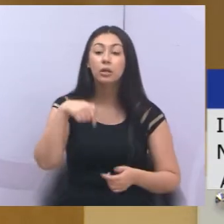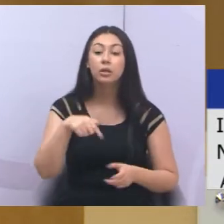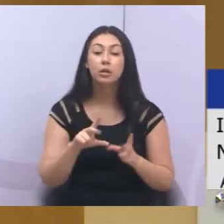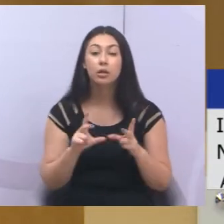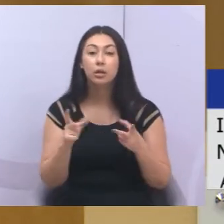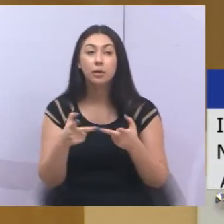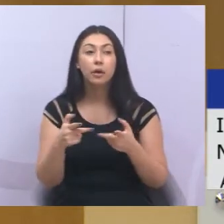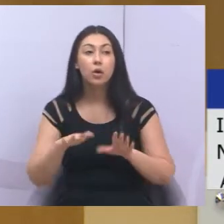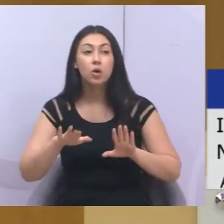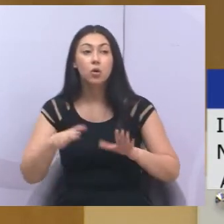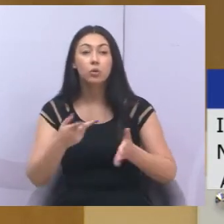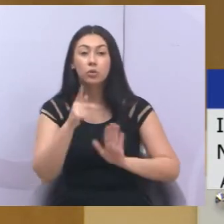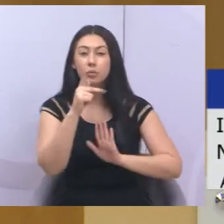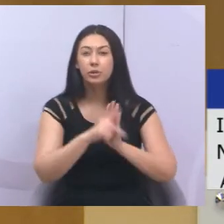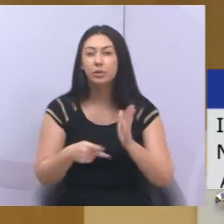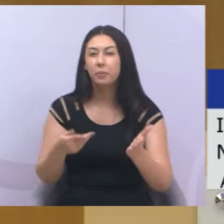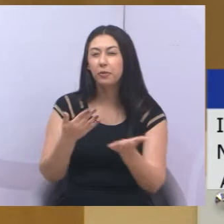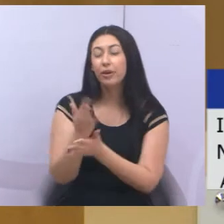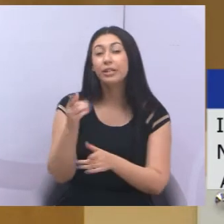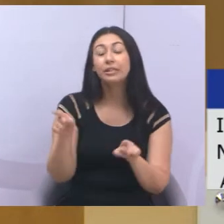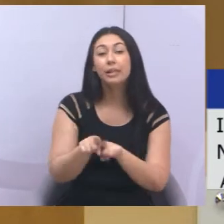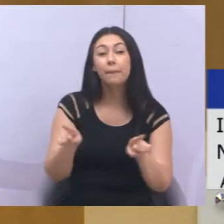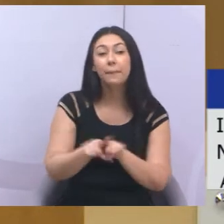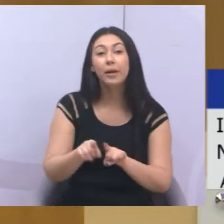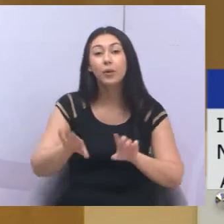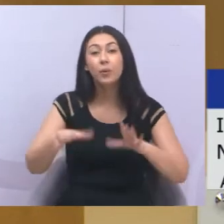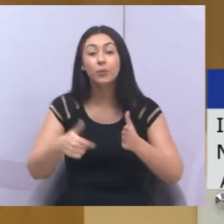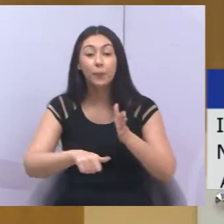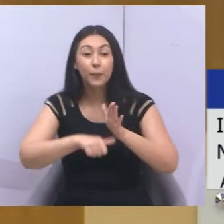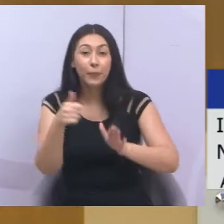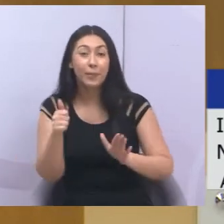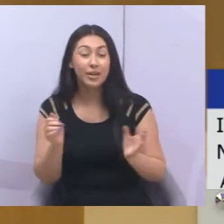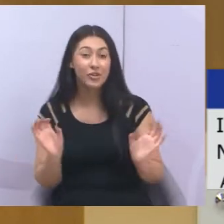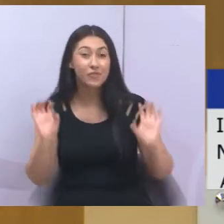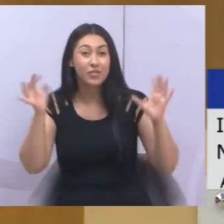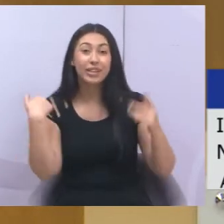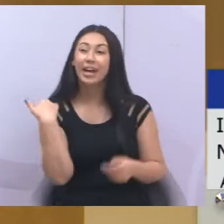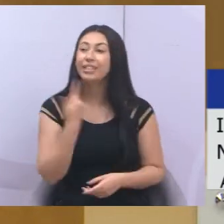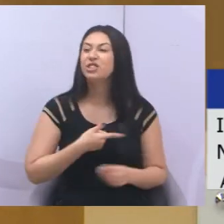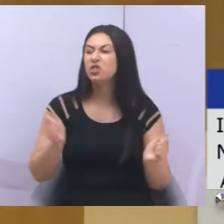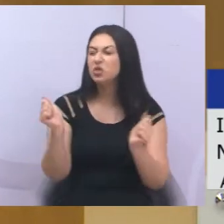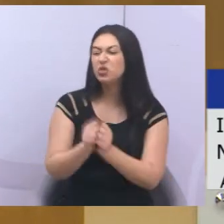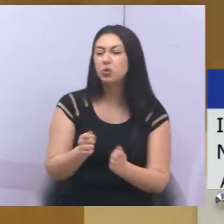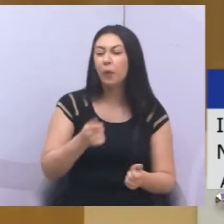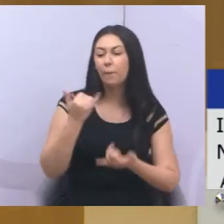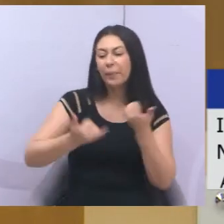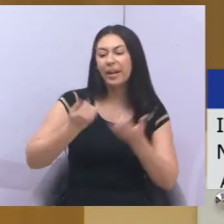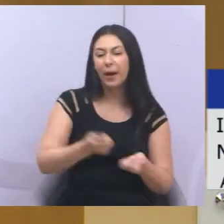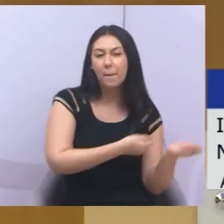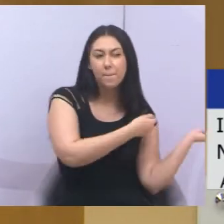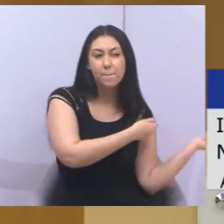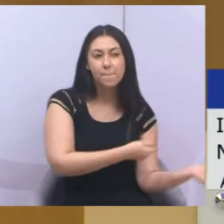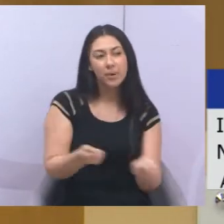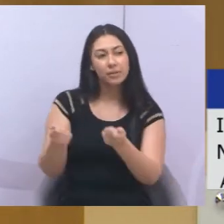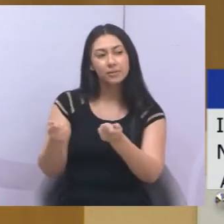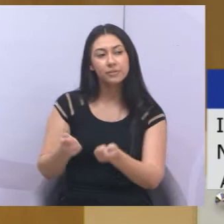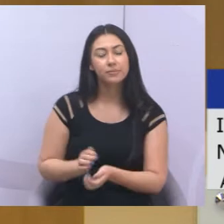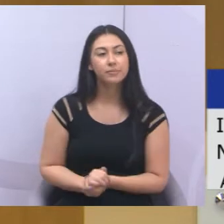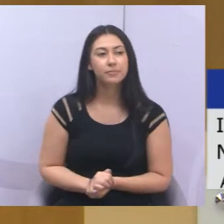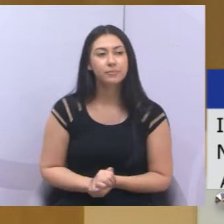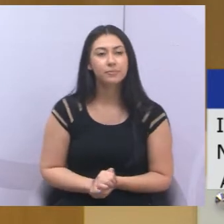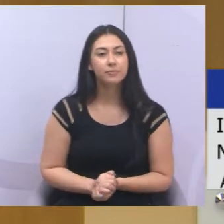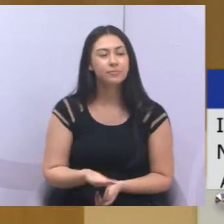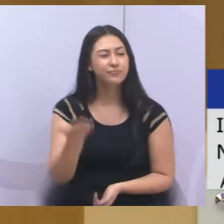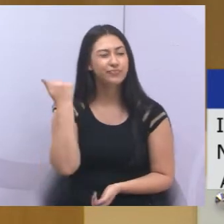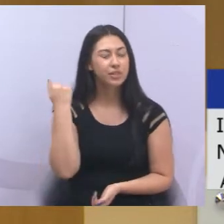que esse projeto for aprovado. E o dia que tiver o primeiro evento, vamos jogar taco nós dois. Eu de um lado, você do outro. Não, vamos que